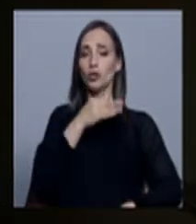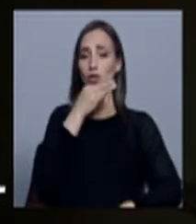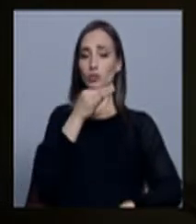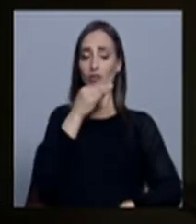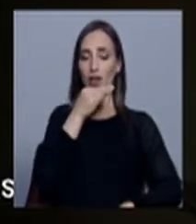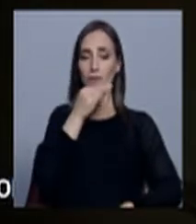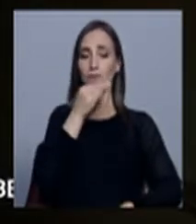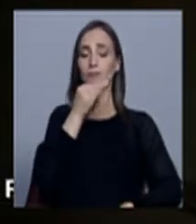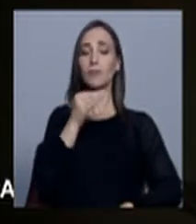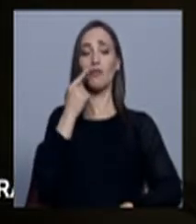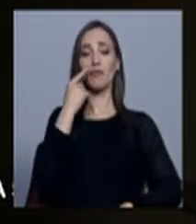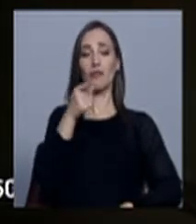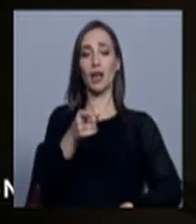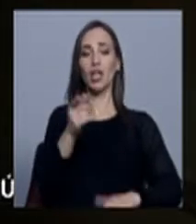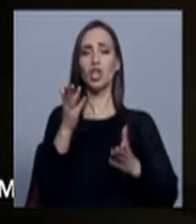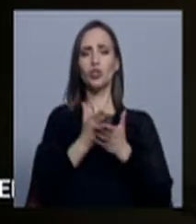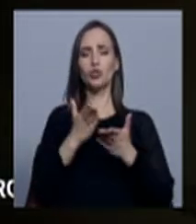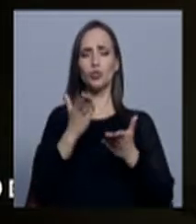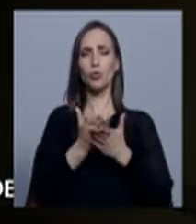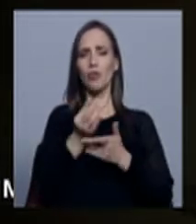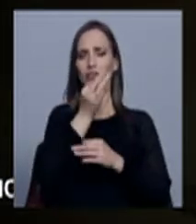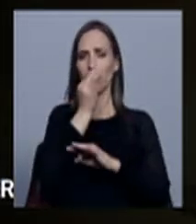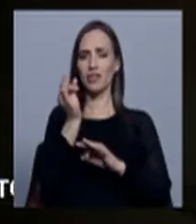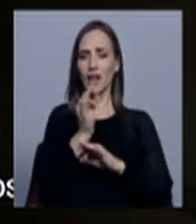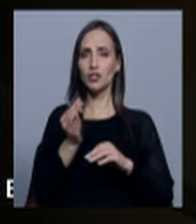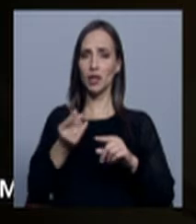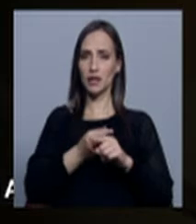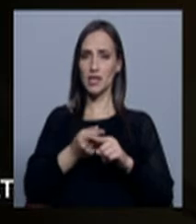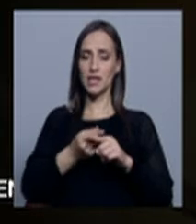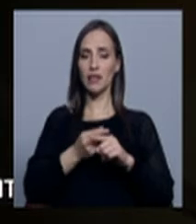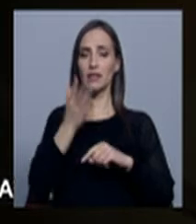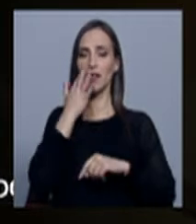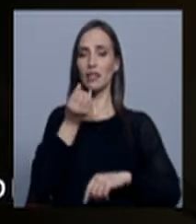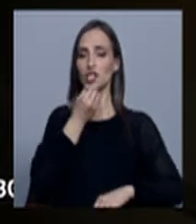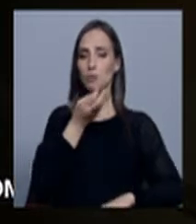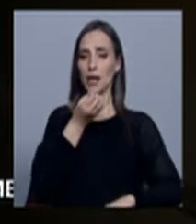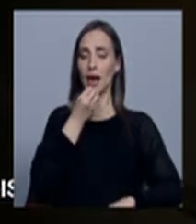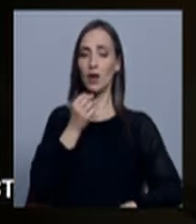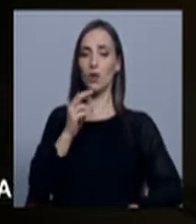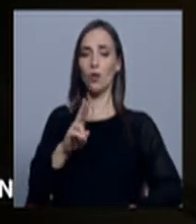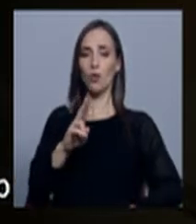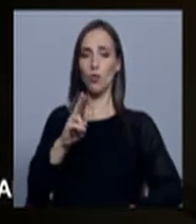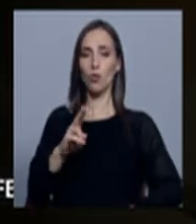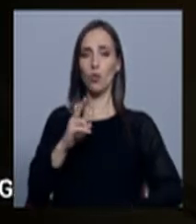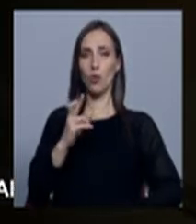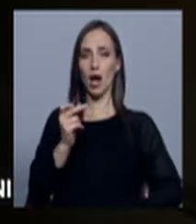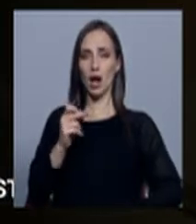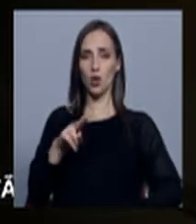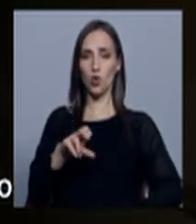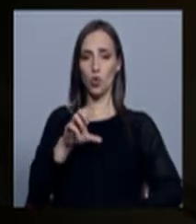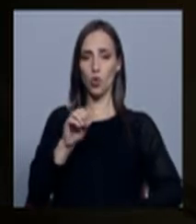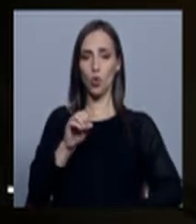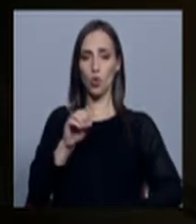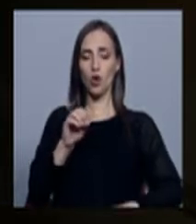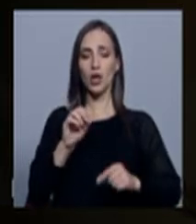imagem, porque temos um estudo fascinante, muito interessante, que tenta explicar aquilo que mostra esta imagem. É que Urano, Daniel, gira deitado, é